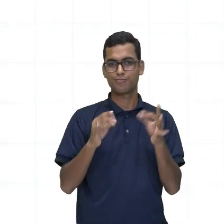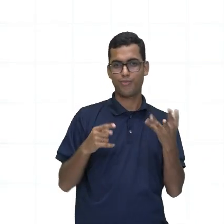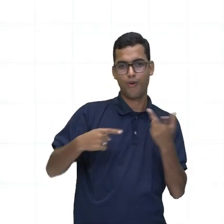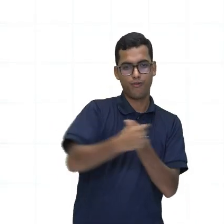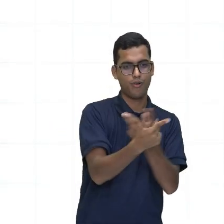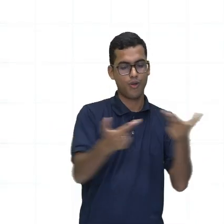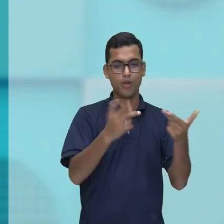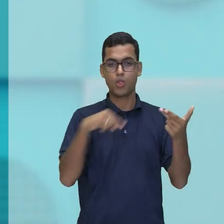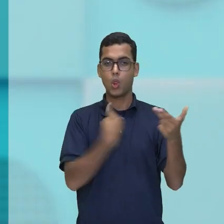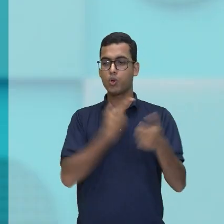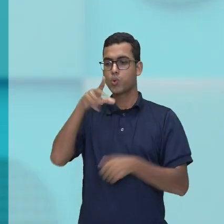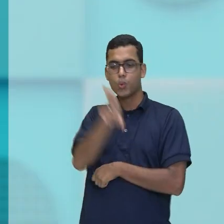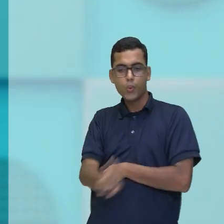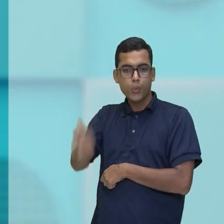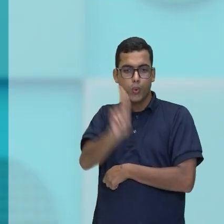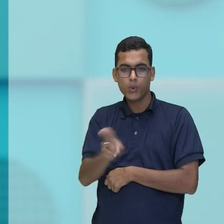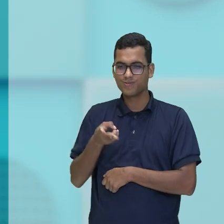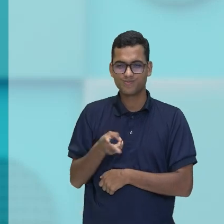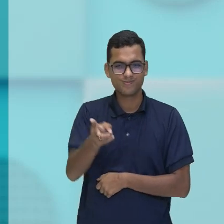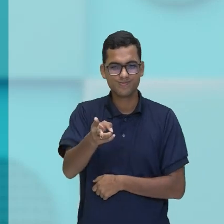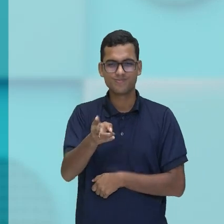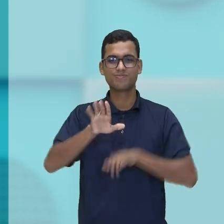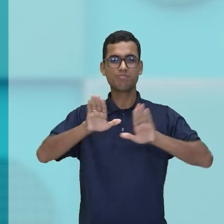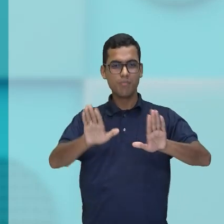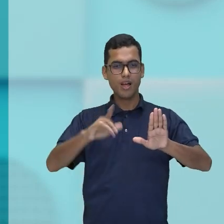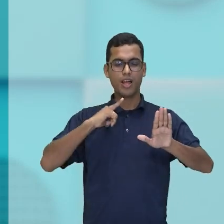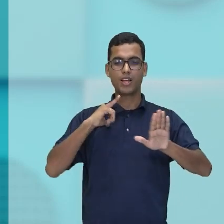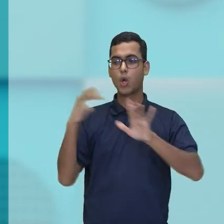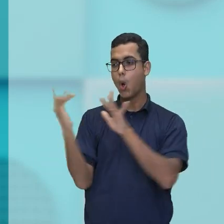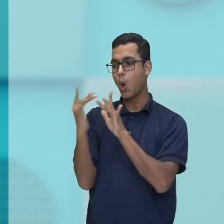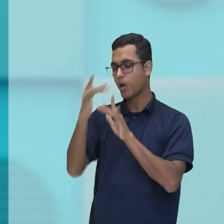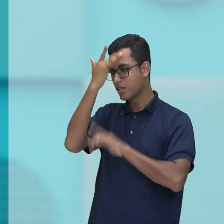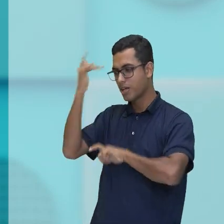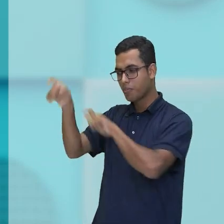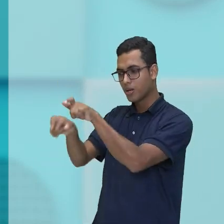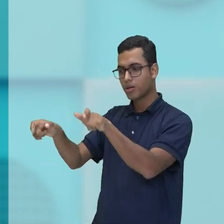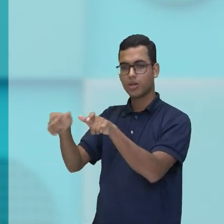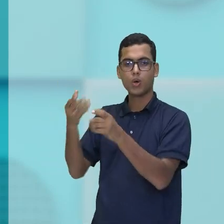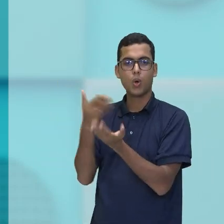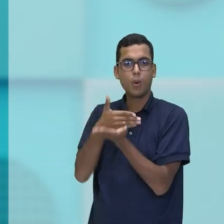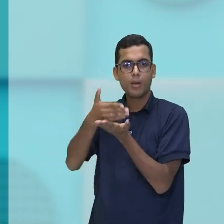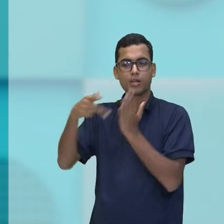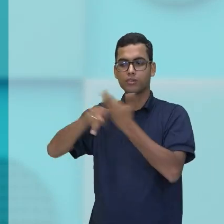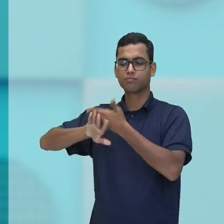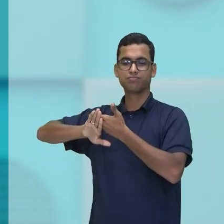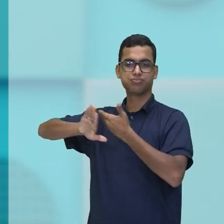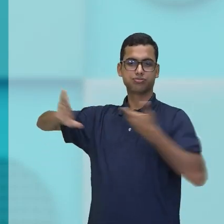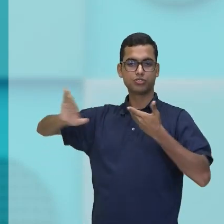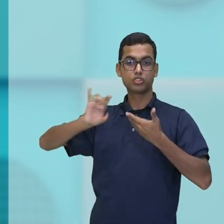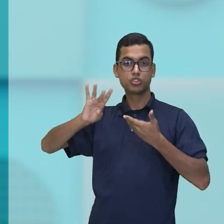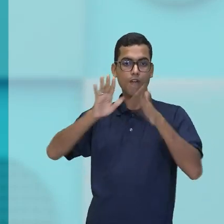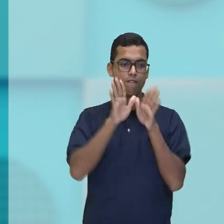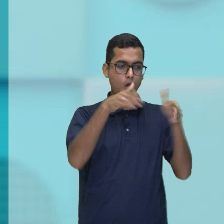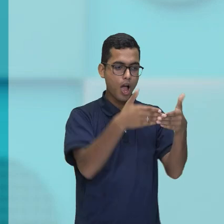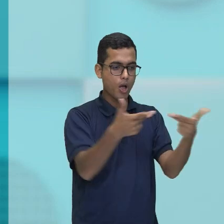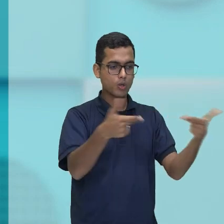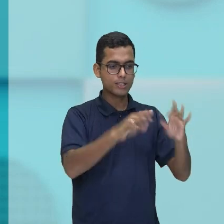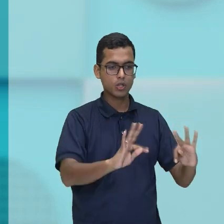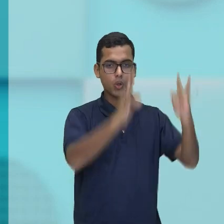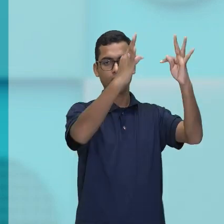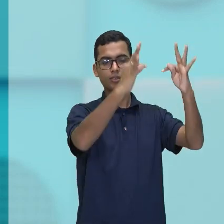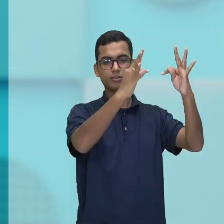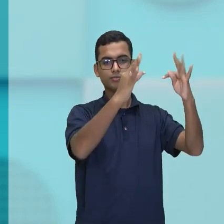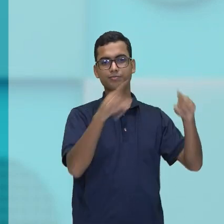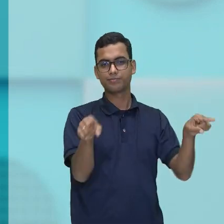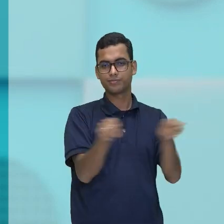vamos utilizando que nos afastam, assim, da família, principalmente. Então, é comum ver essa cena em restaurantes, em